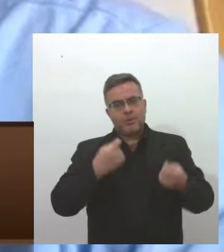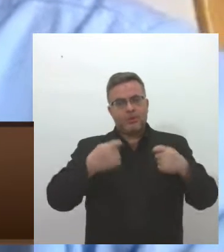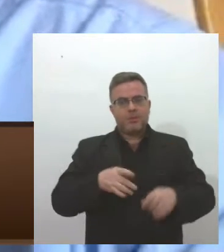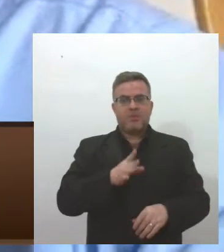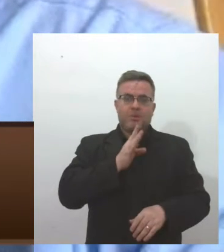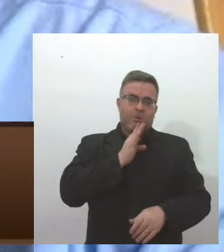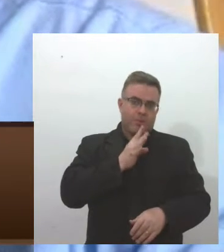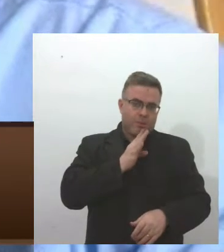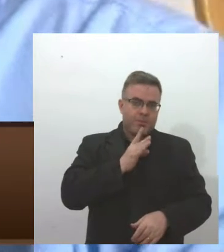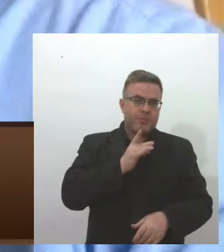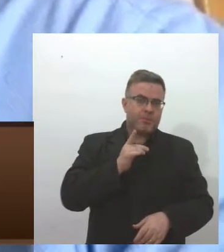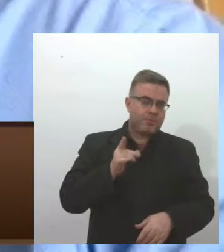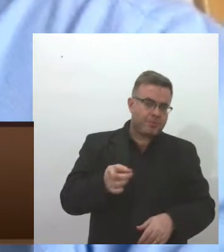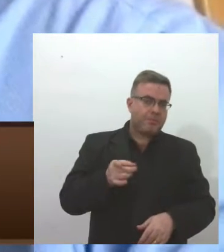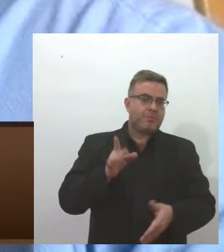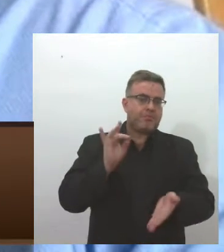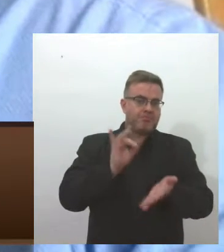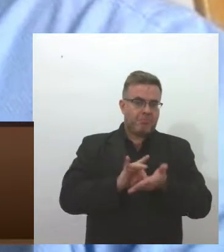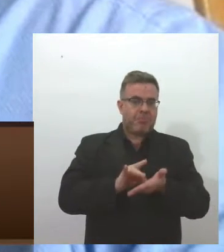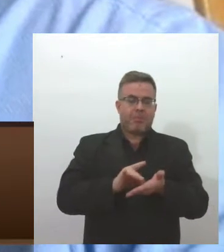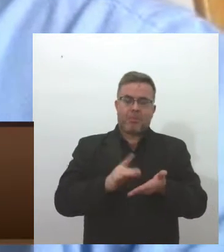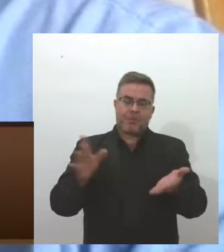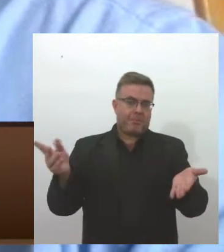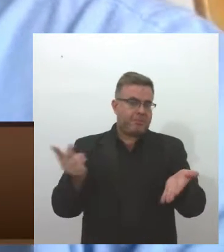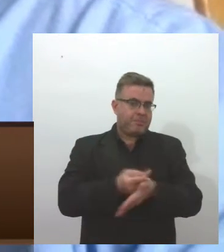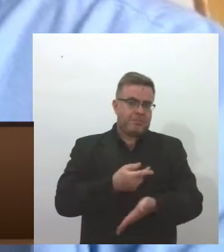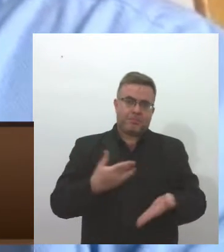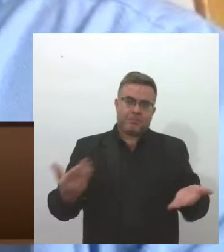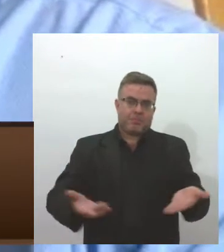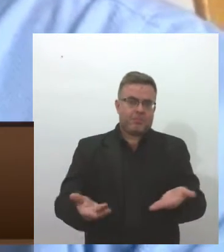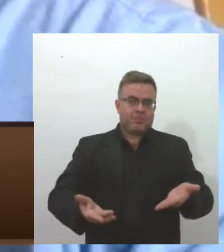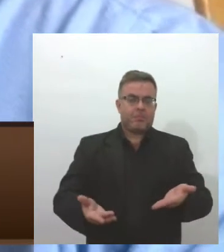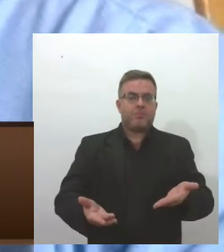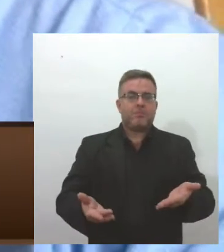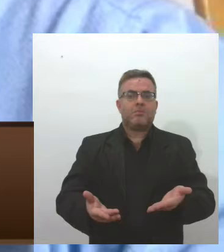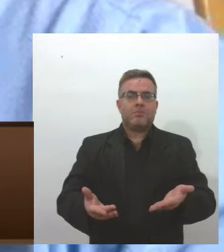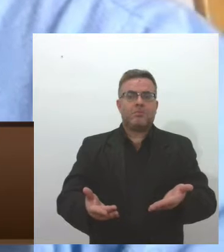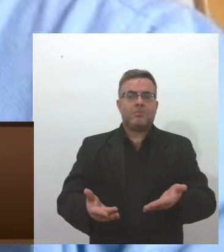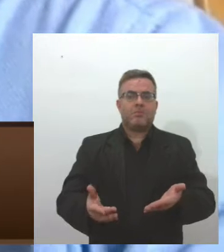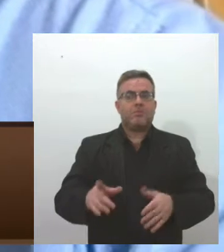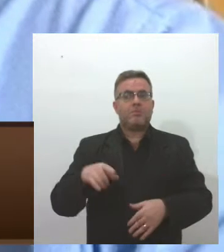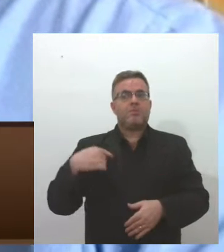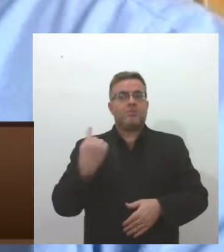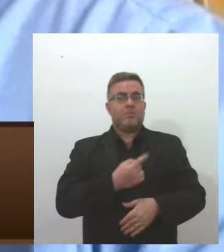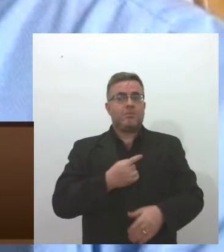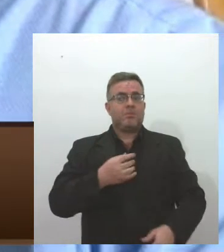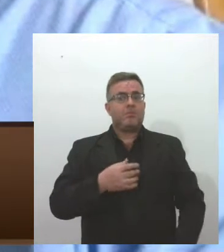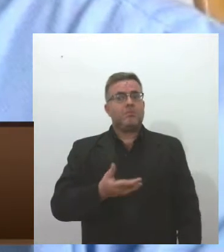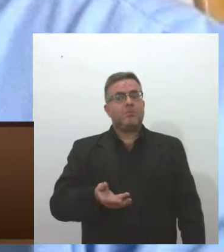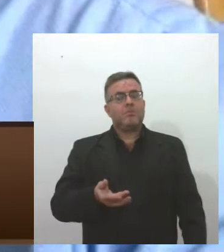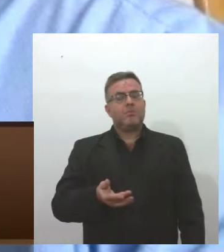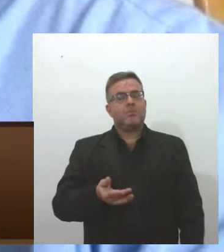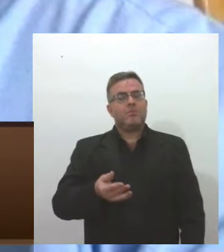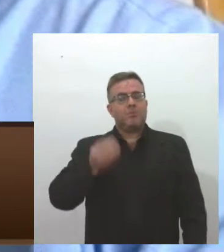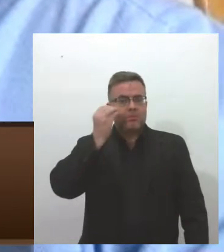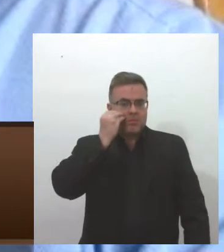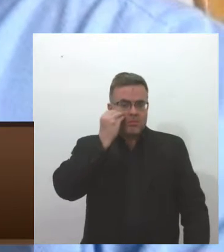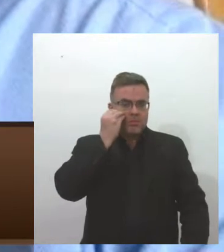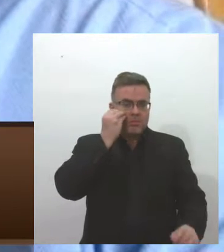é um gargalo real, que nós estamos tentando, juntamente